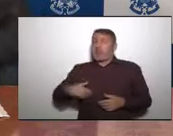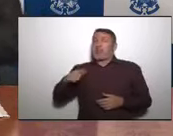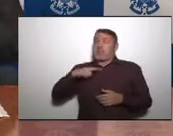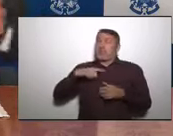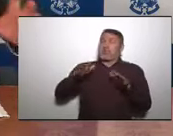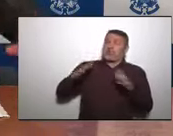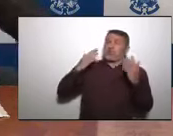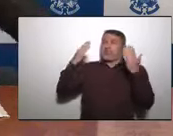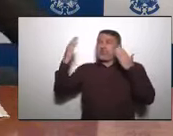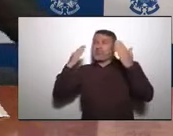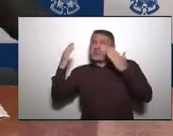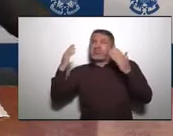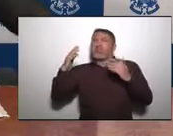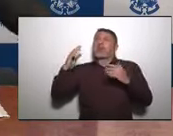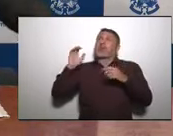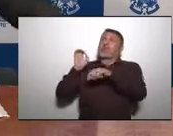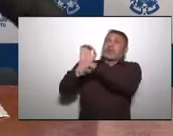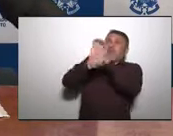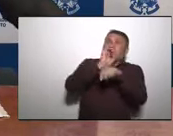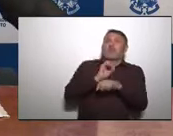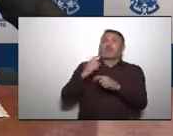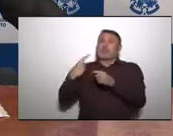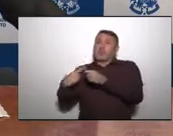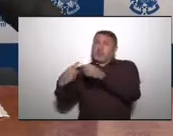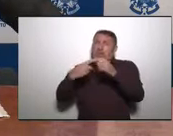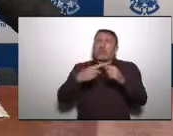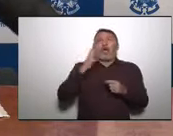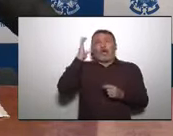no Brasil, né, nos estados, nos municípios,